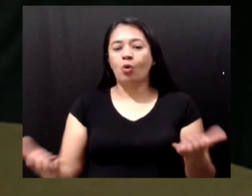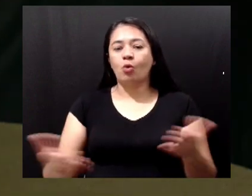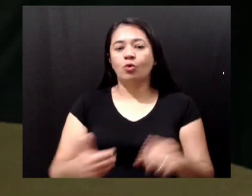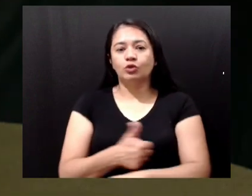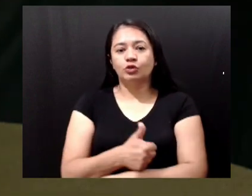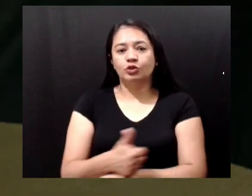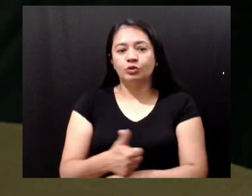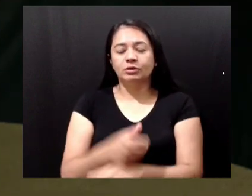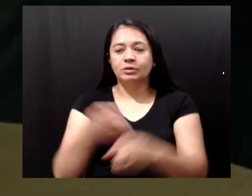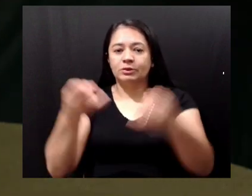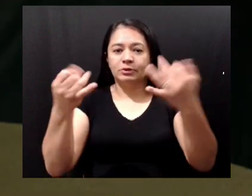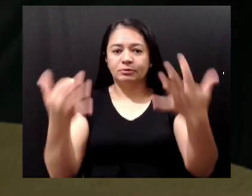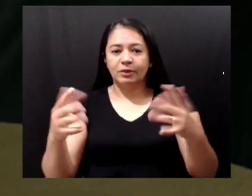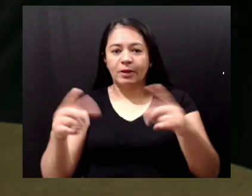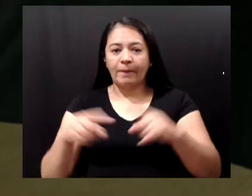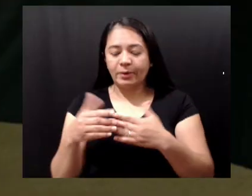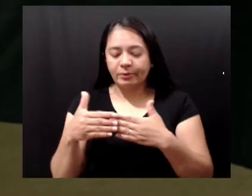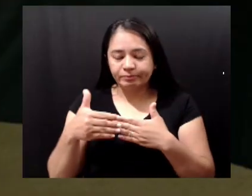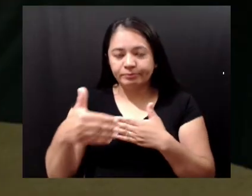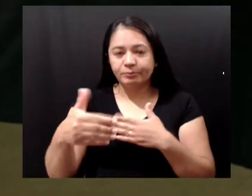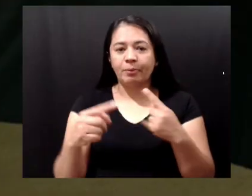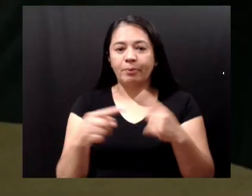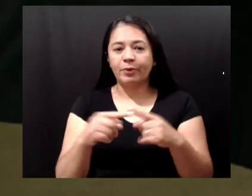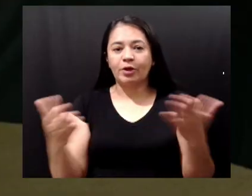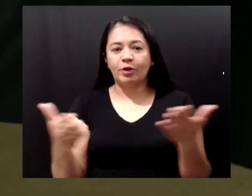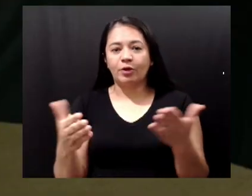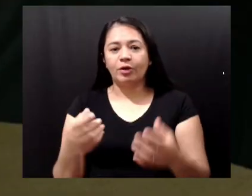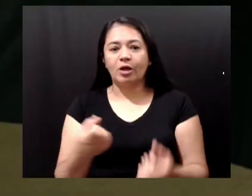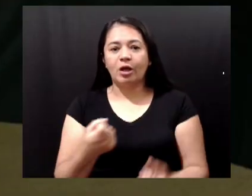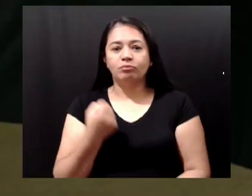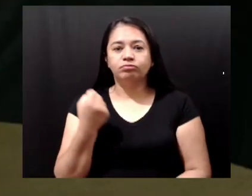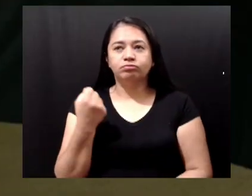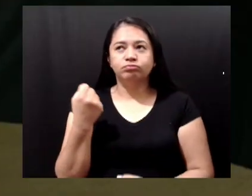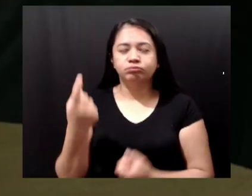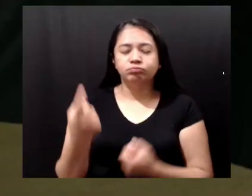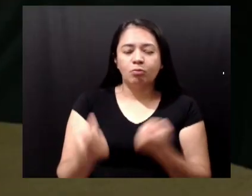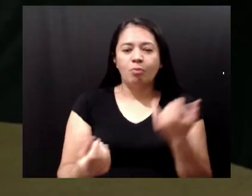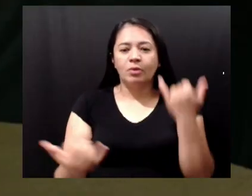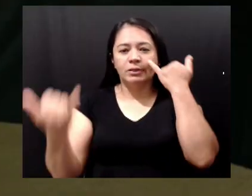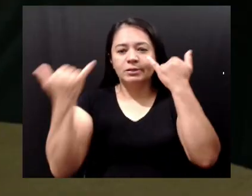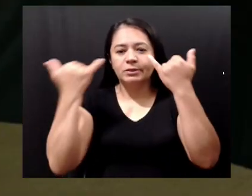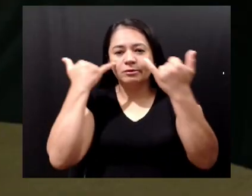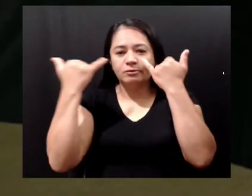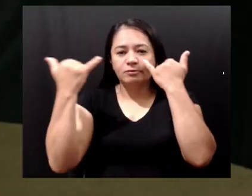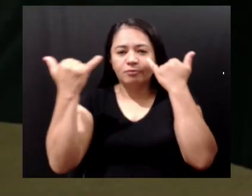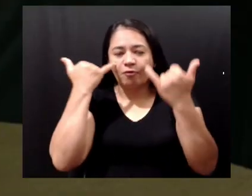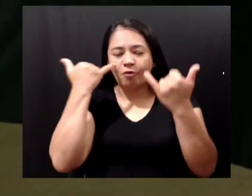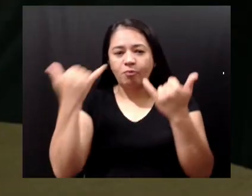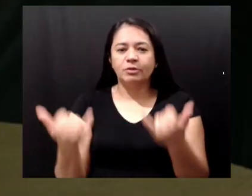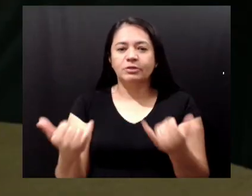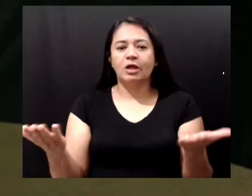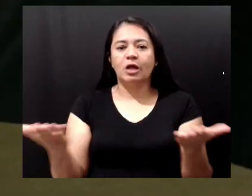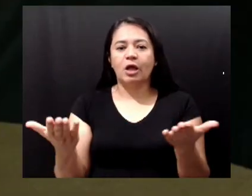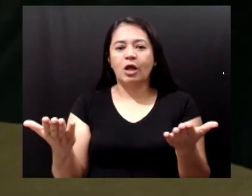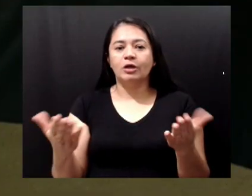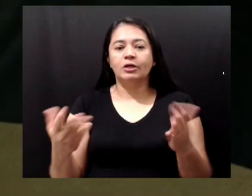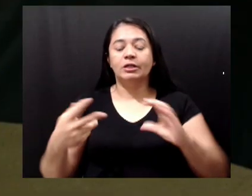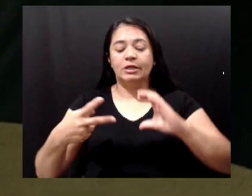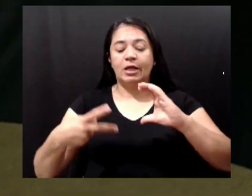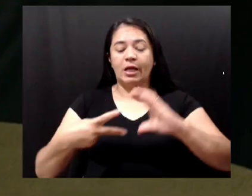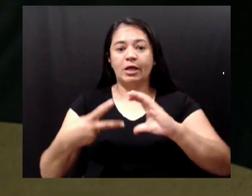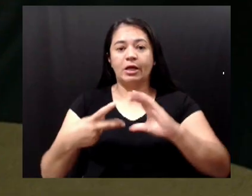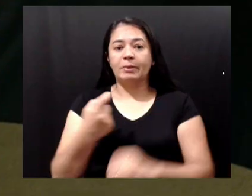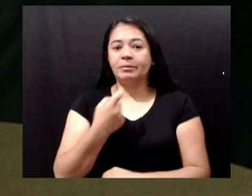mas daqui a pouquinho, porque agora temos algumas informações. Vamos falar da Câmara de Campinas, porque a